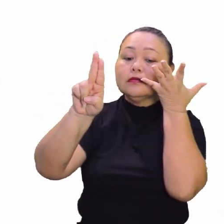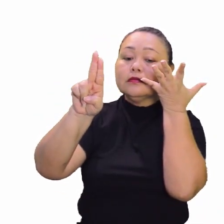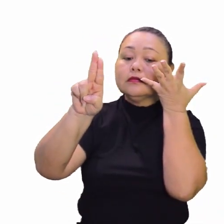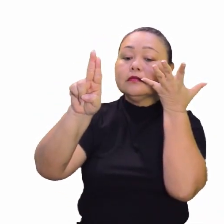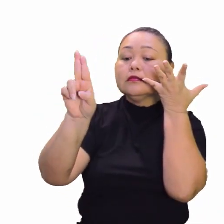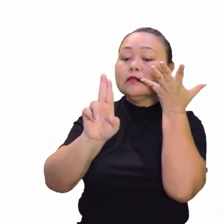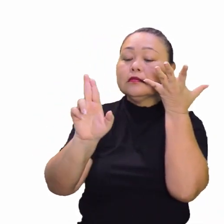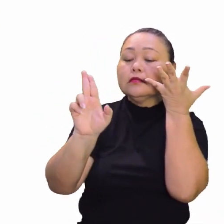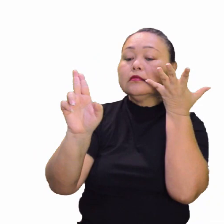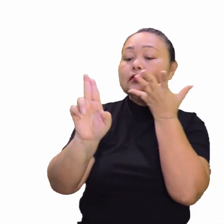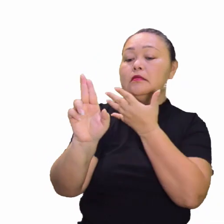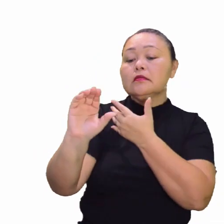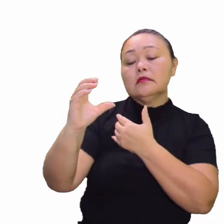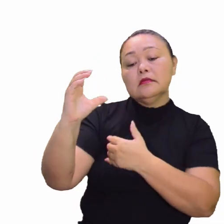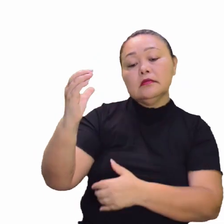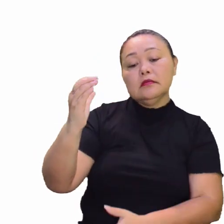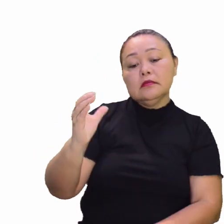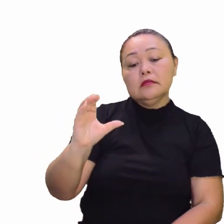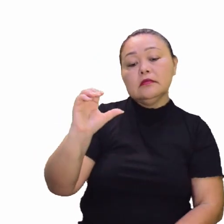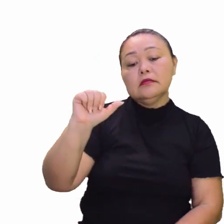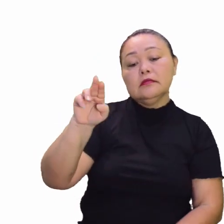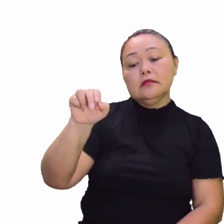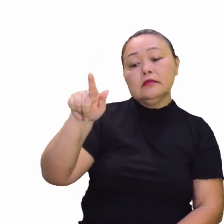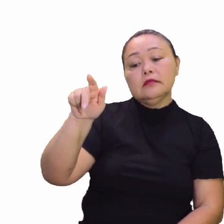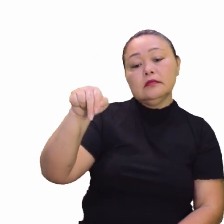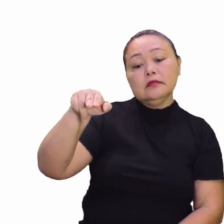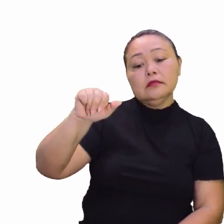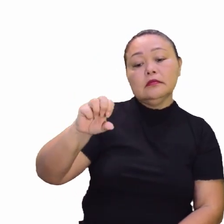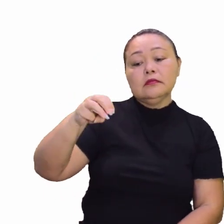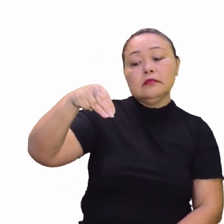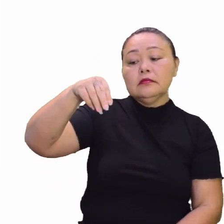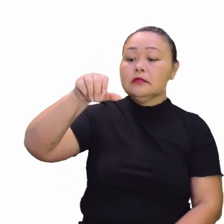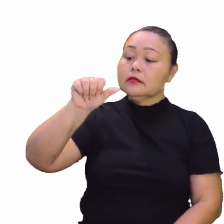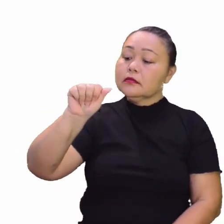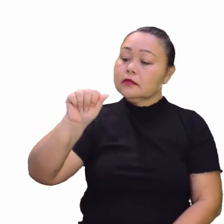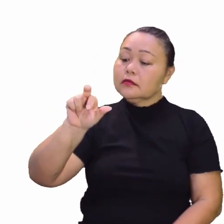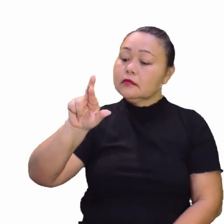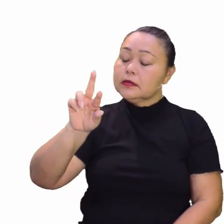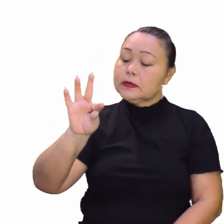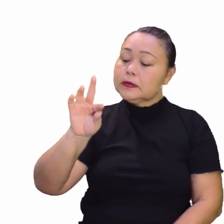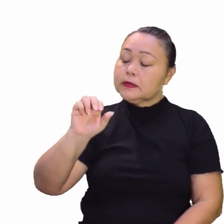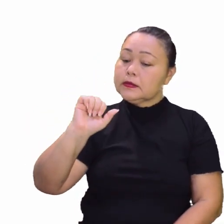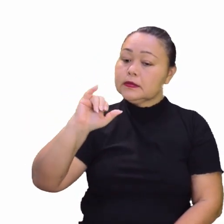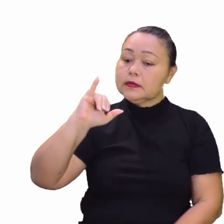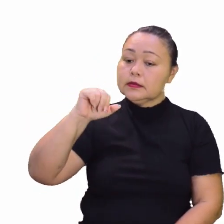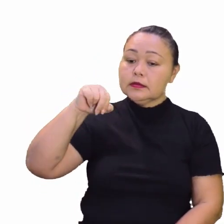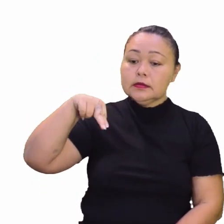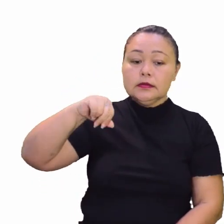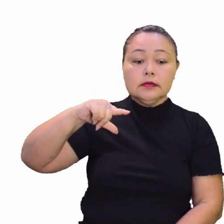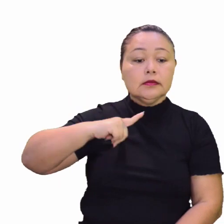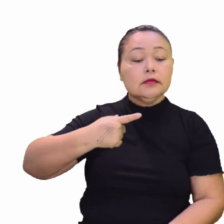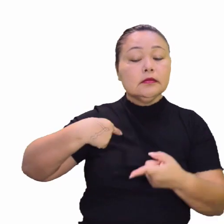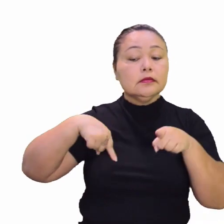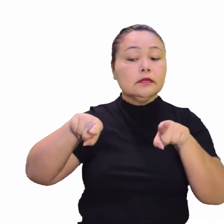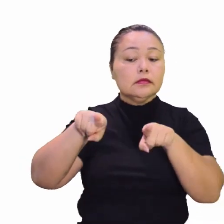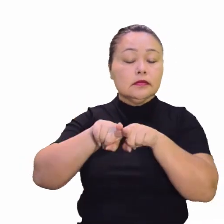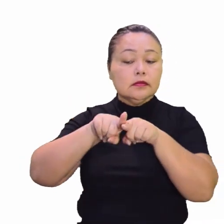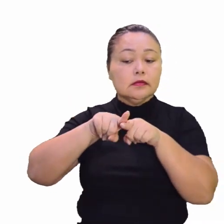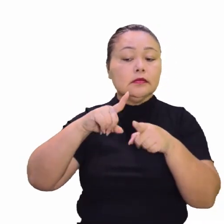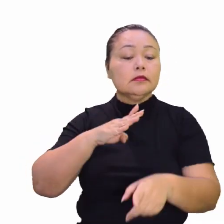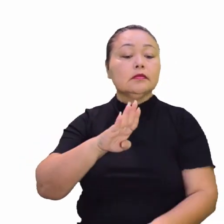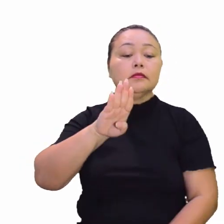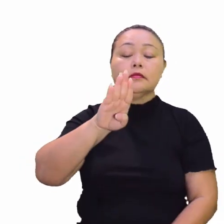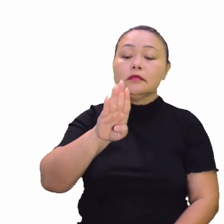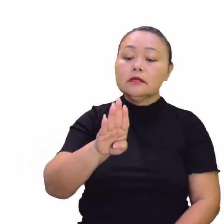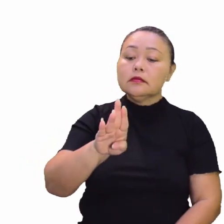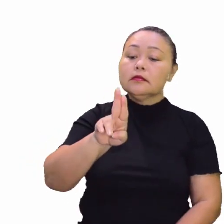Orbínia martiana. Lá também tem o buriti. Buriti, Rogério, Tu já